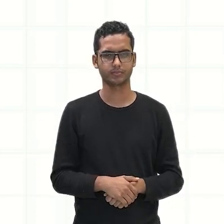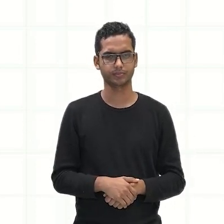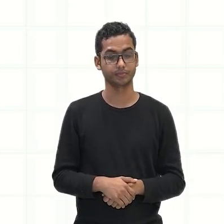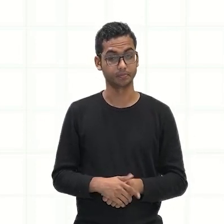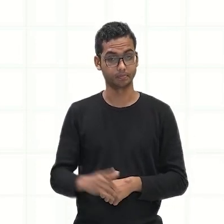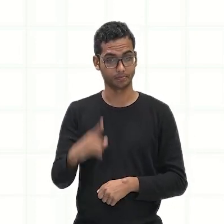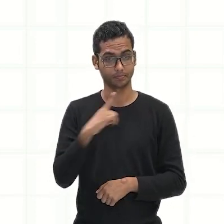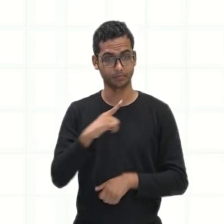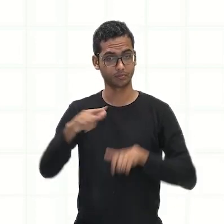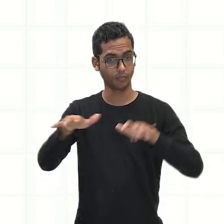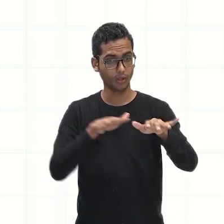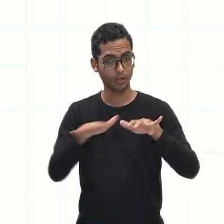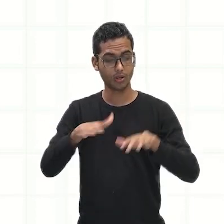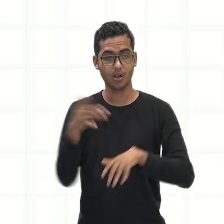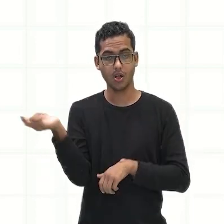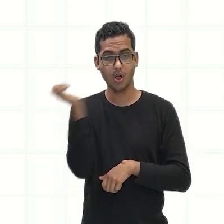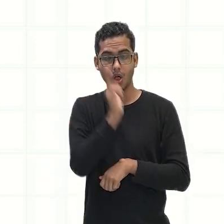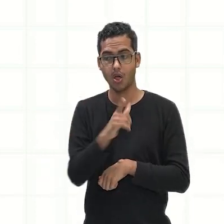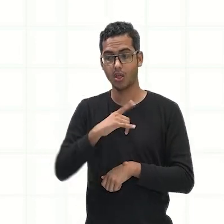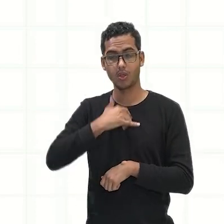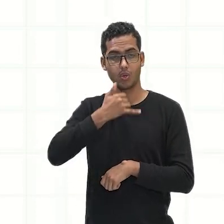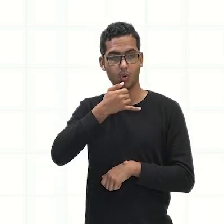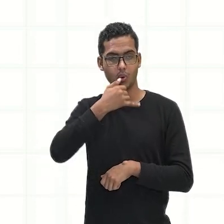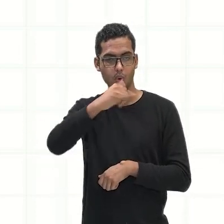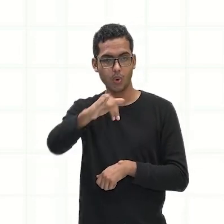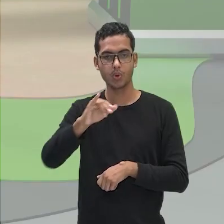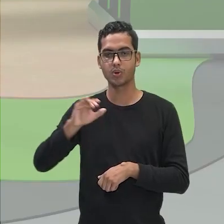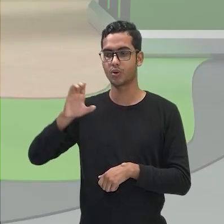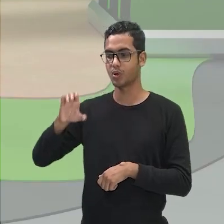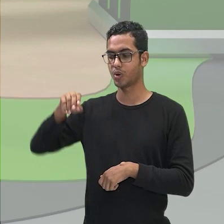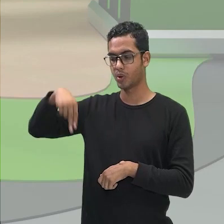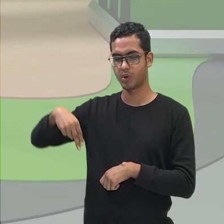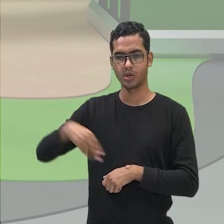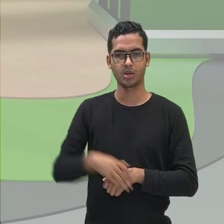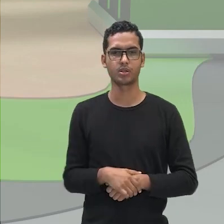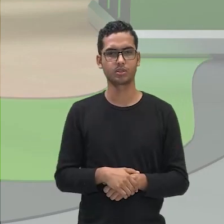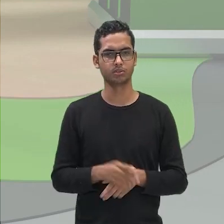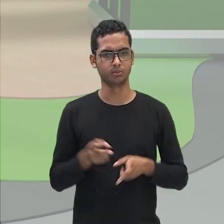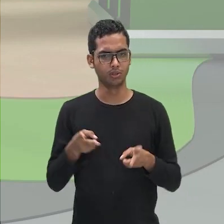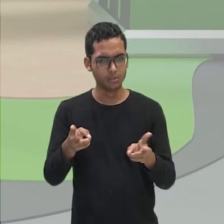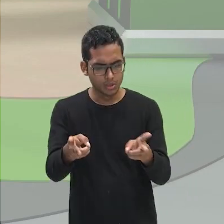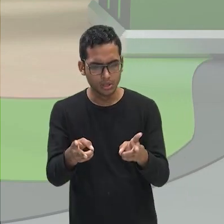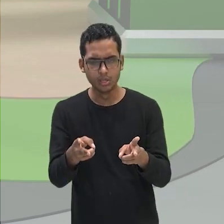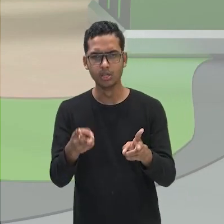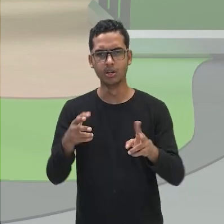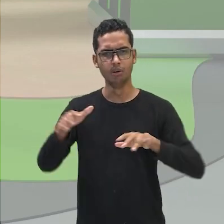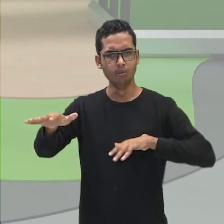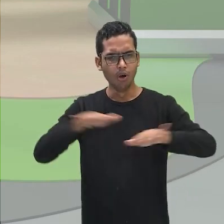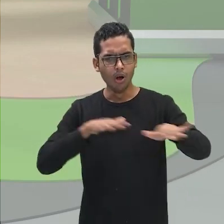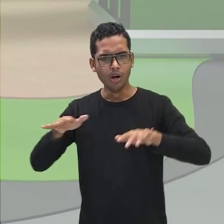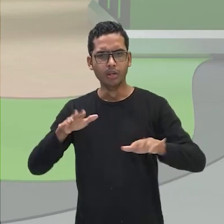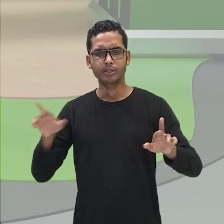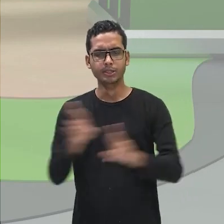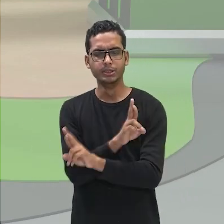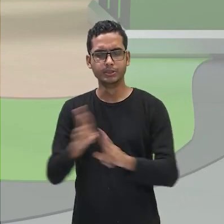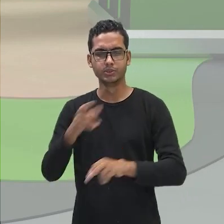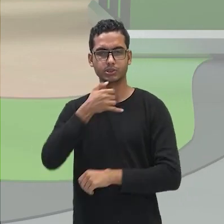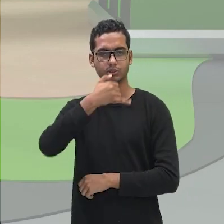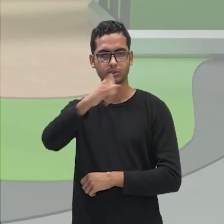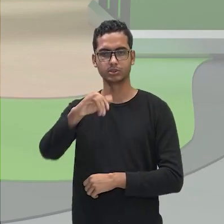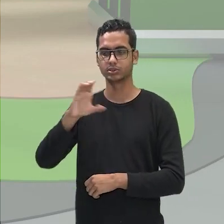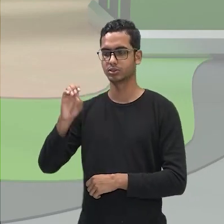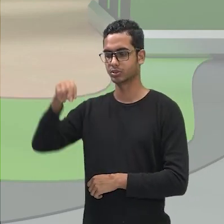está se movimentando, a gente tem então a energia cinética, certo? Então, sempre que se falar aí do movimento, a gente vai ter energia cinética. A